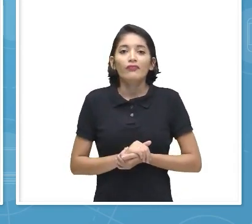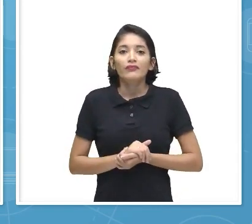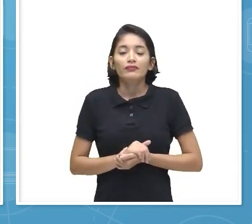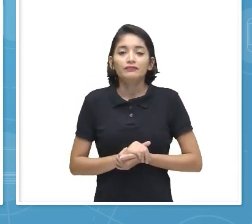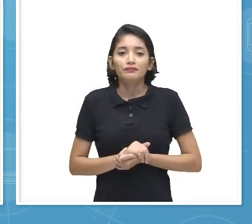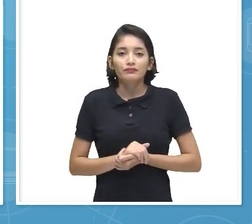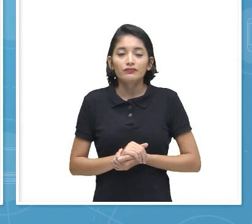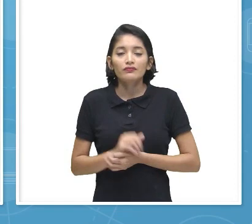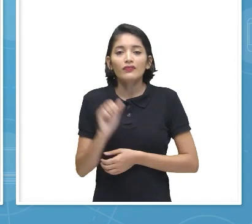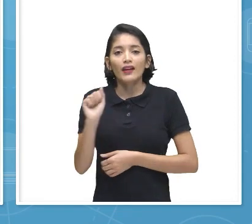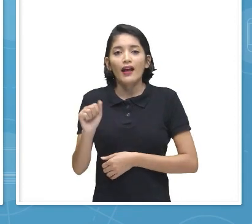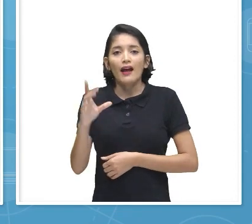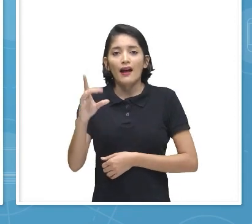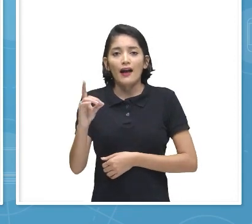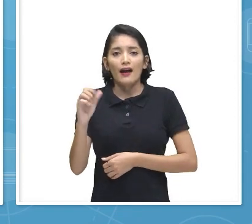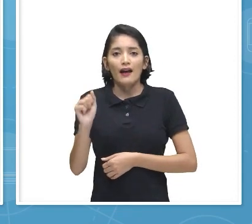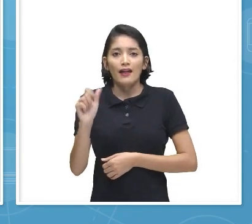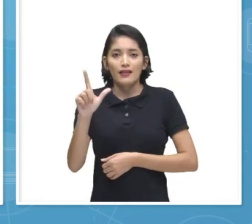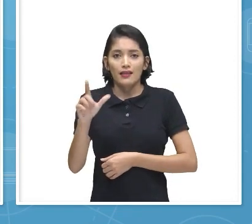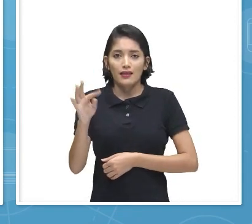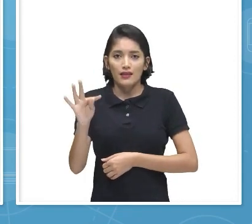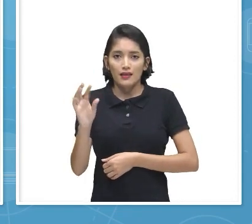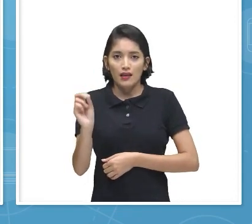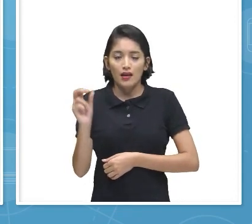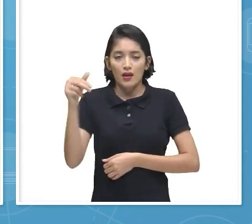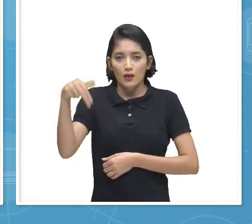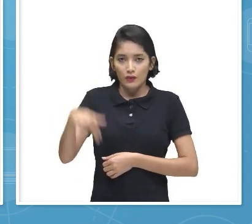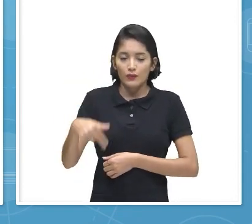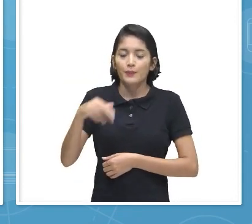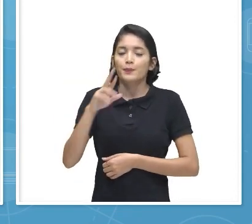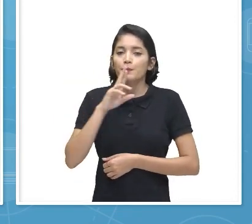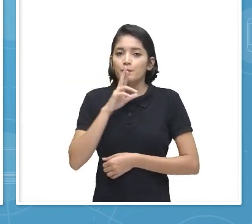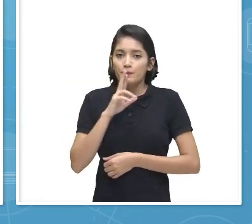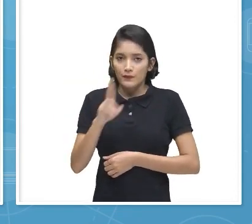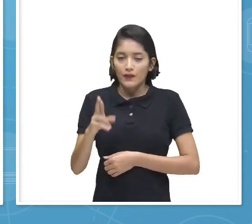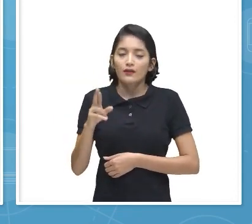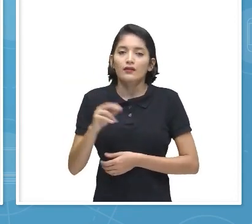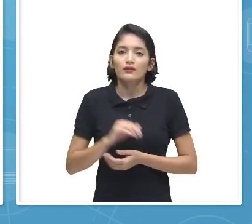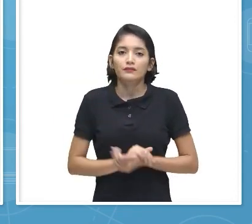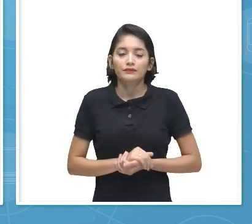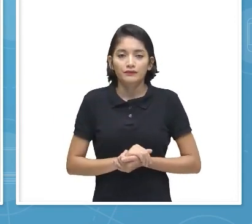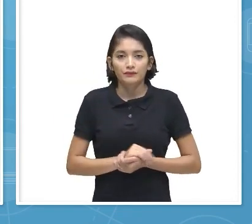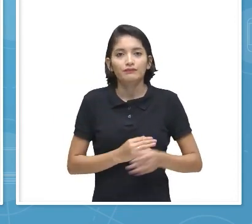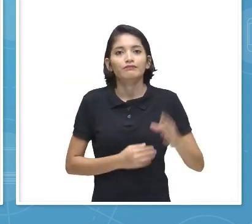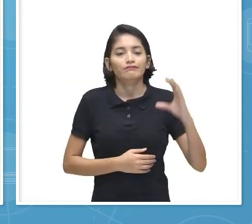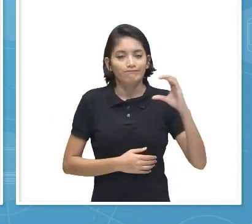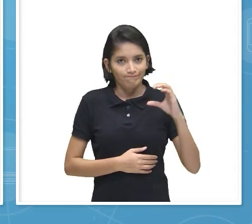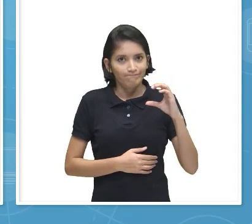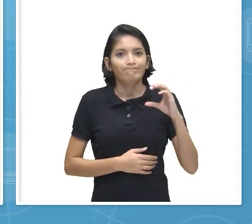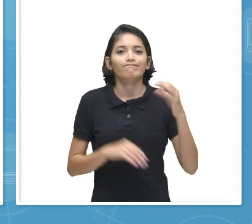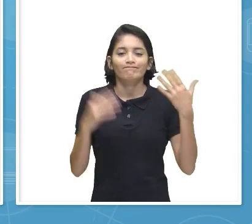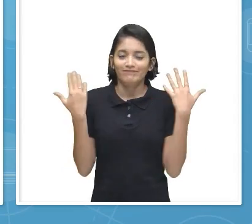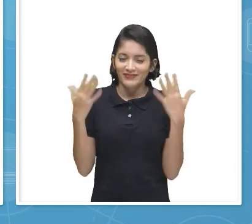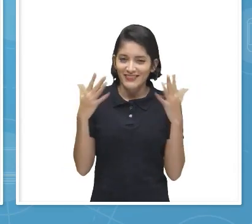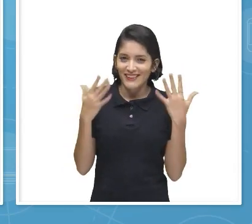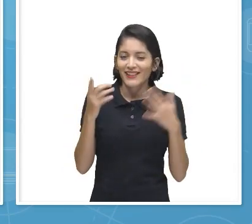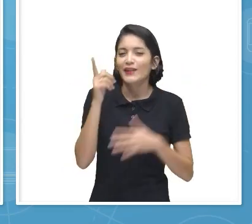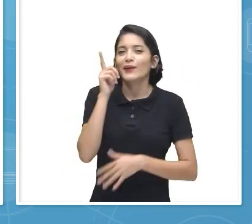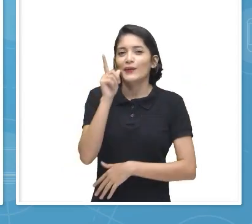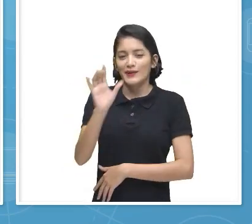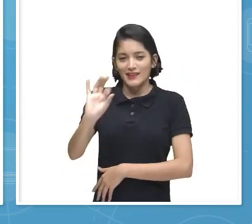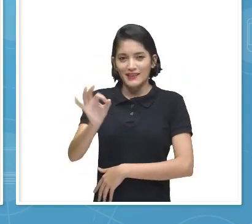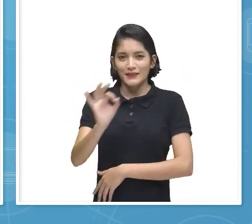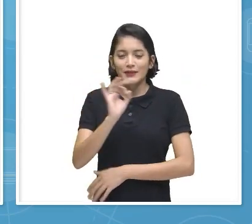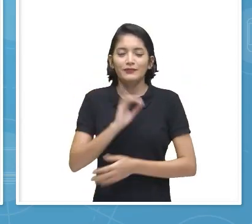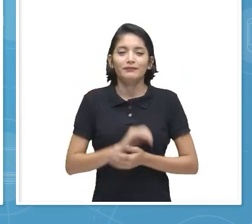o Adalton, da Escola Municipal Rosa Svener, questão 4, letra C. Parabéns, que conseguiu